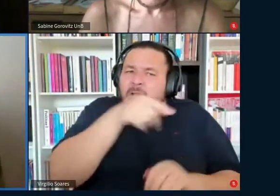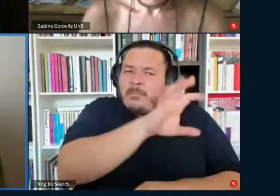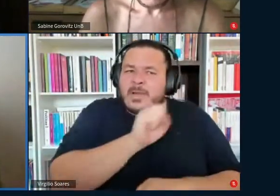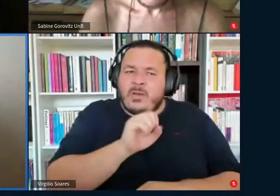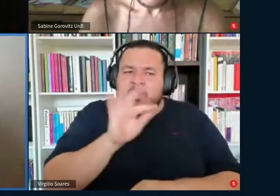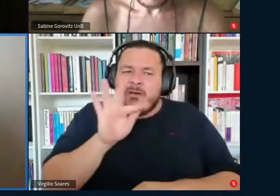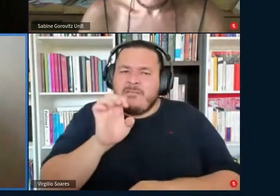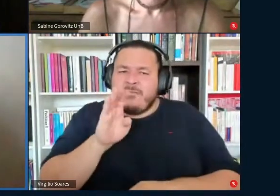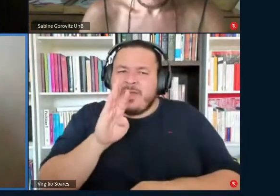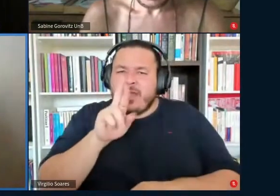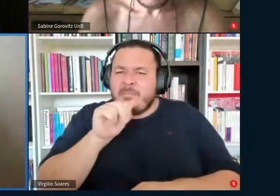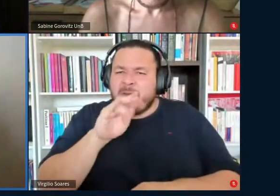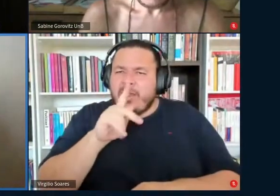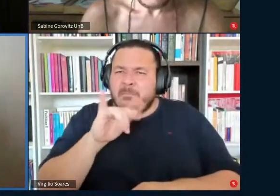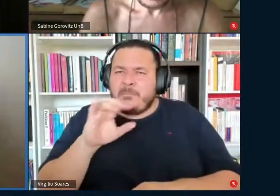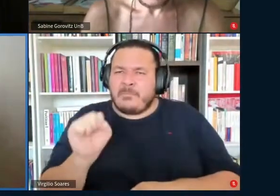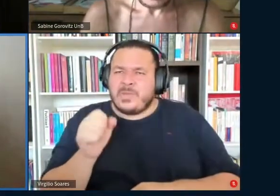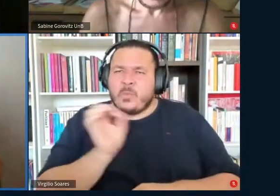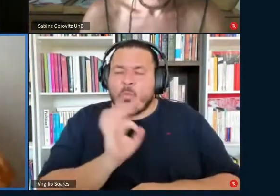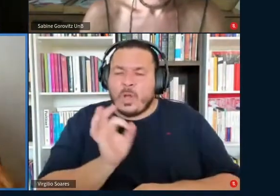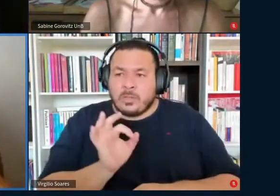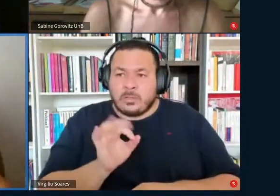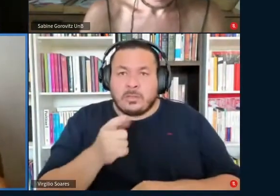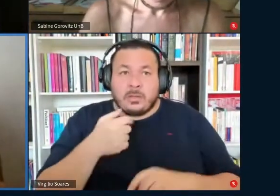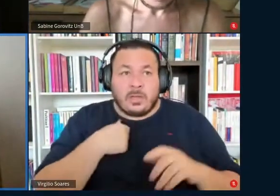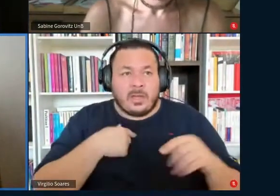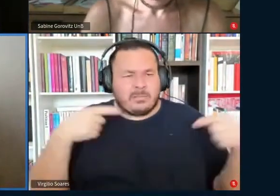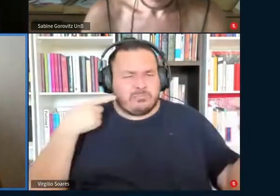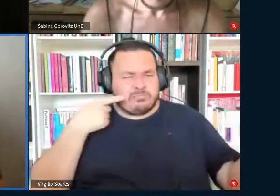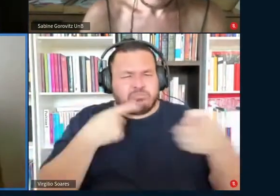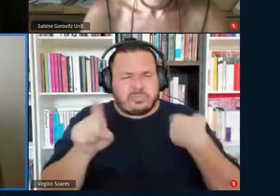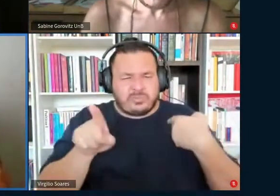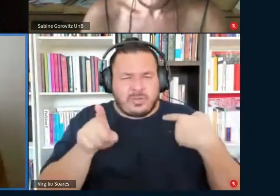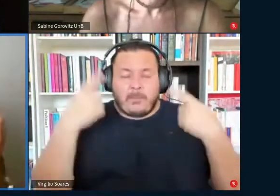documento? Isso é uma disparidade política,